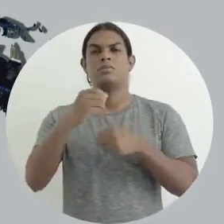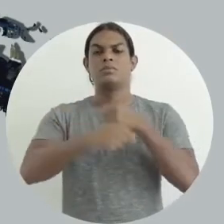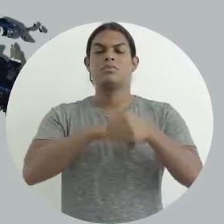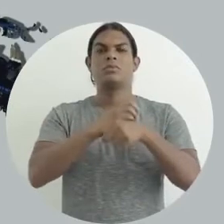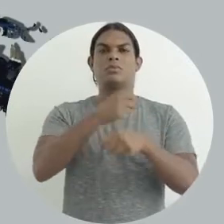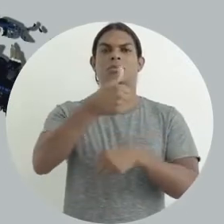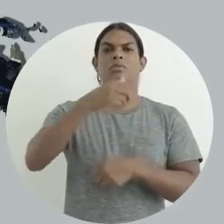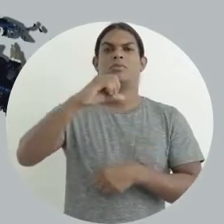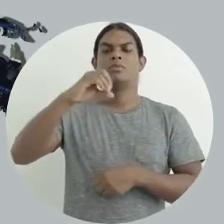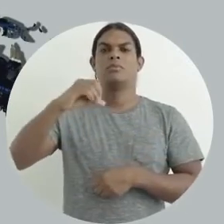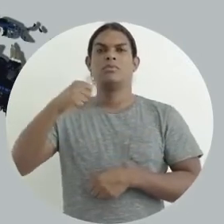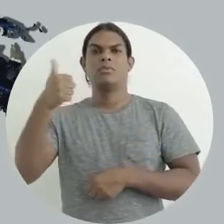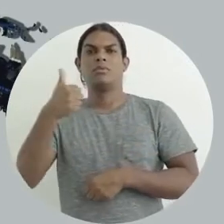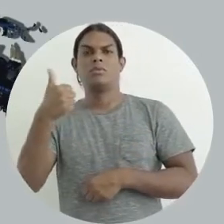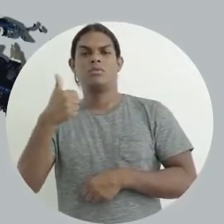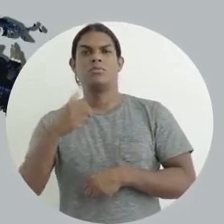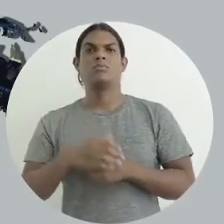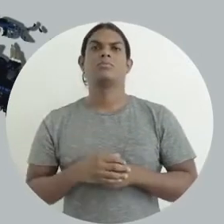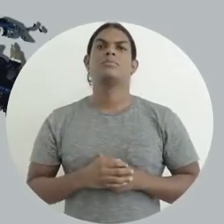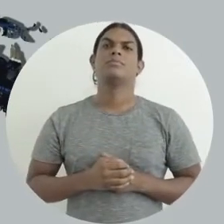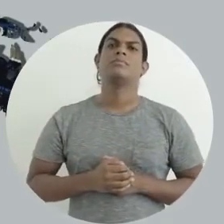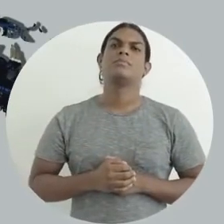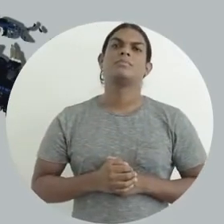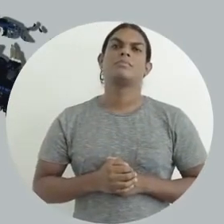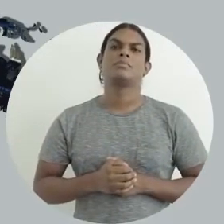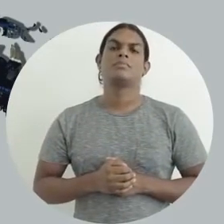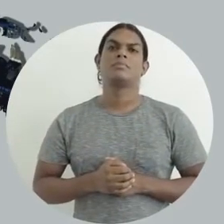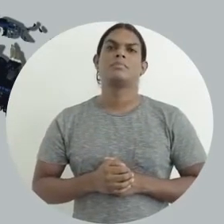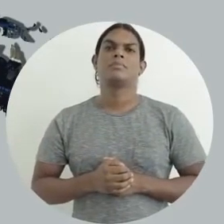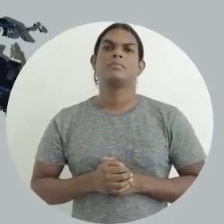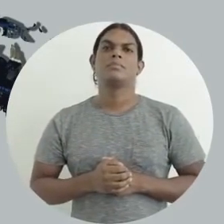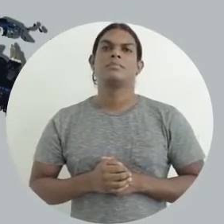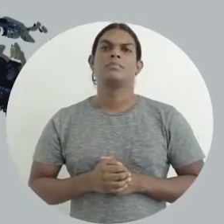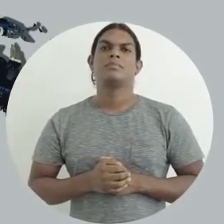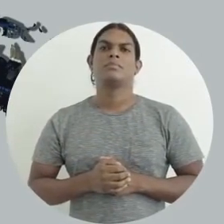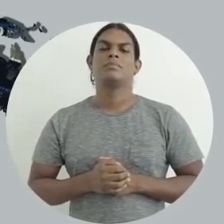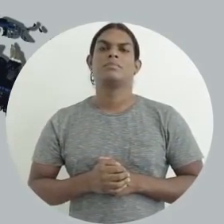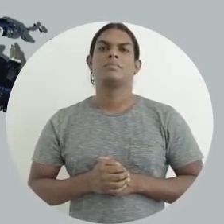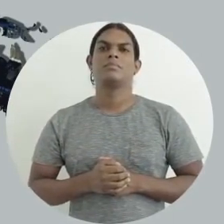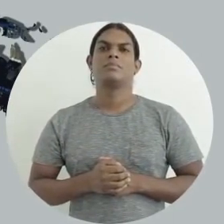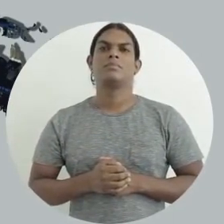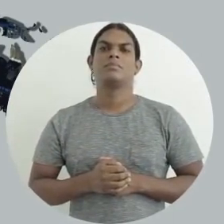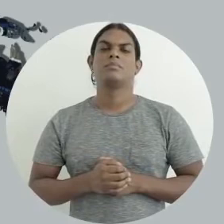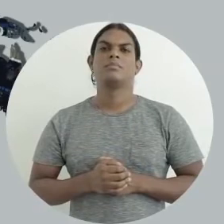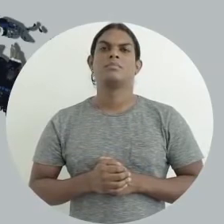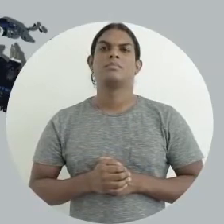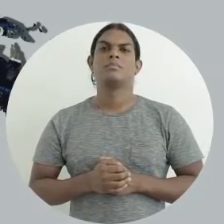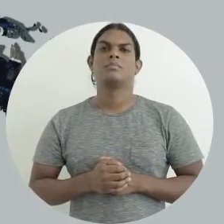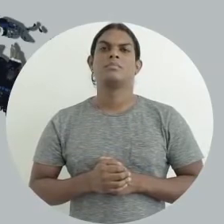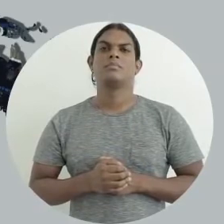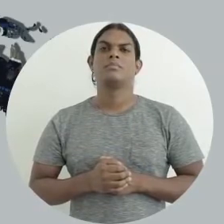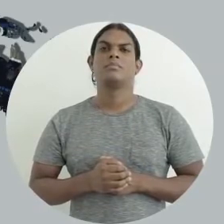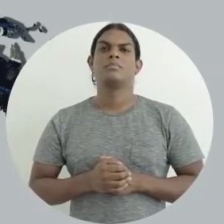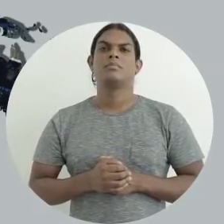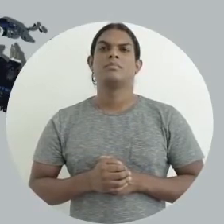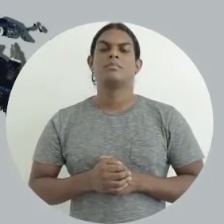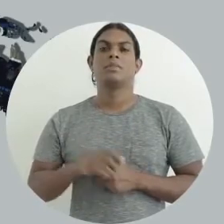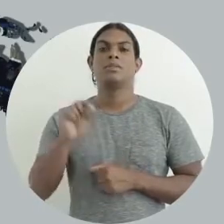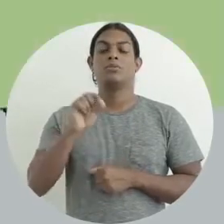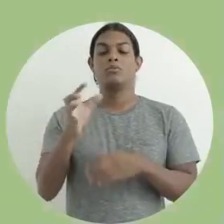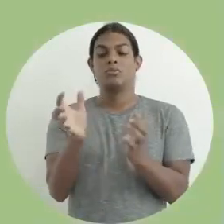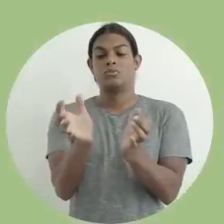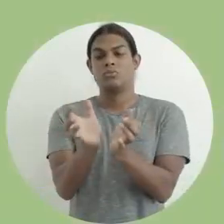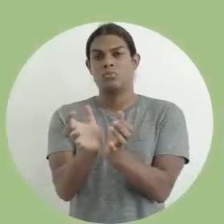acordos internacionais. O que eles podem proporcionar, aos países membros